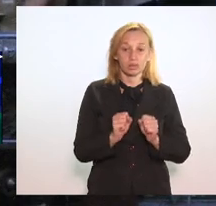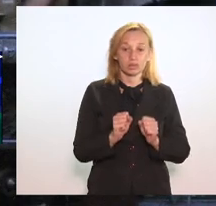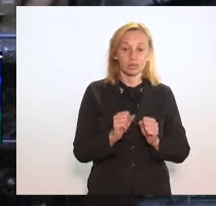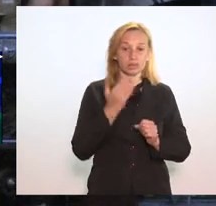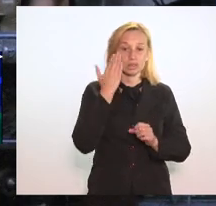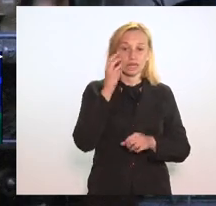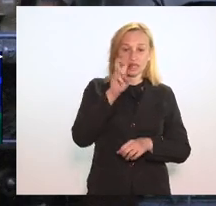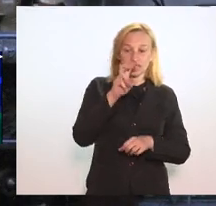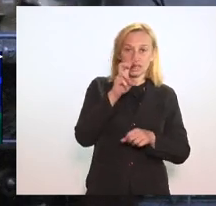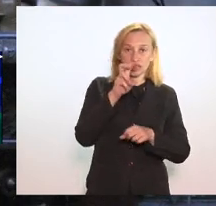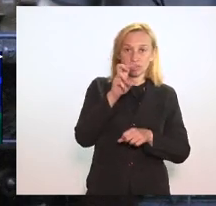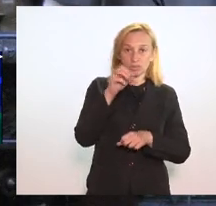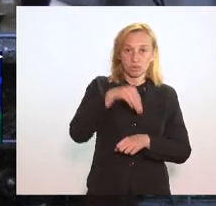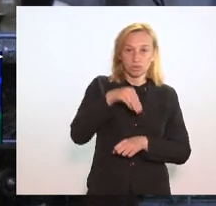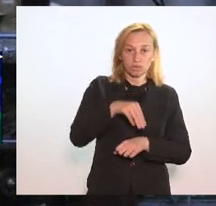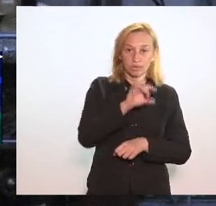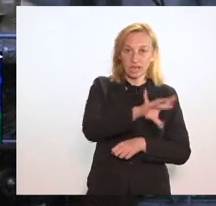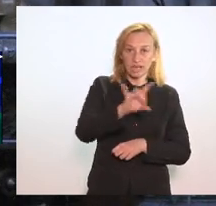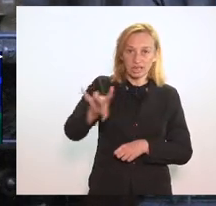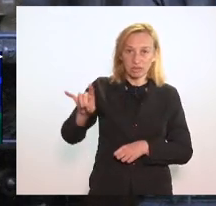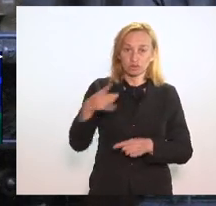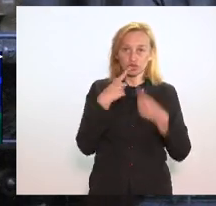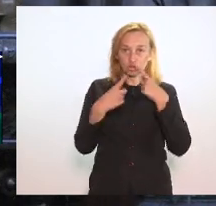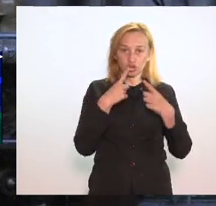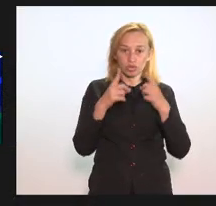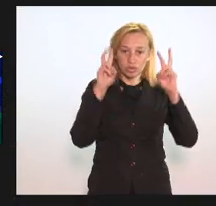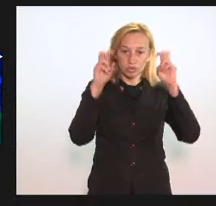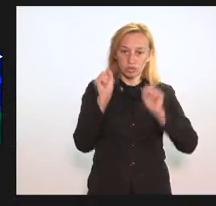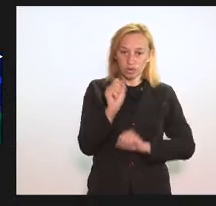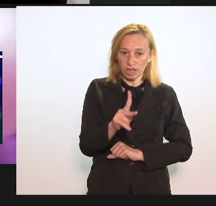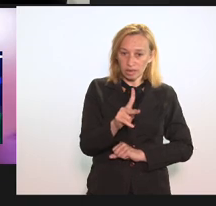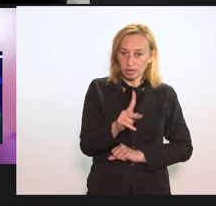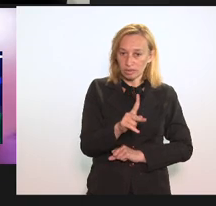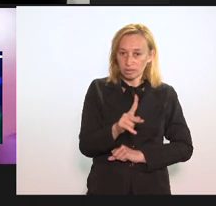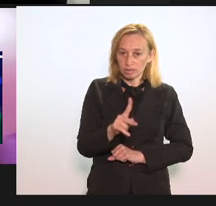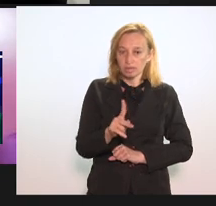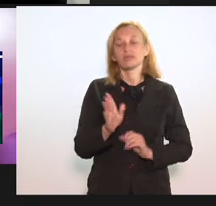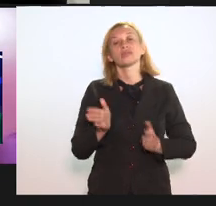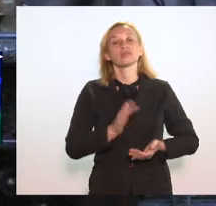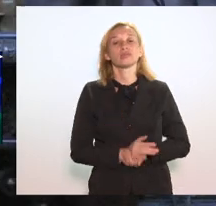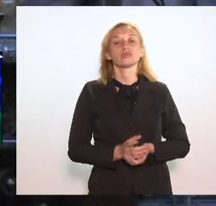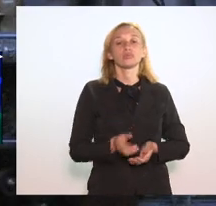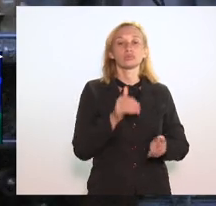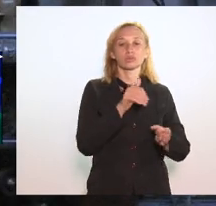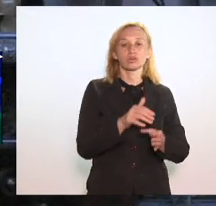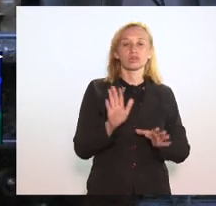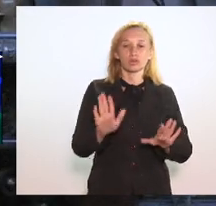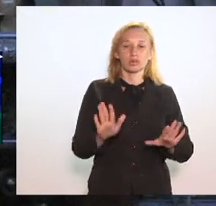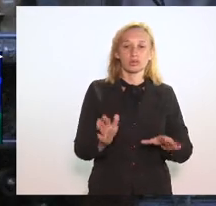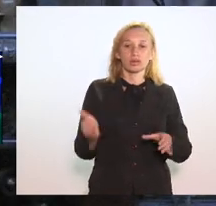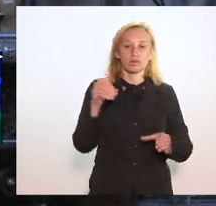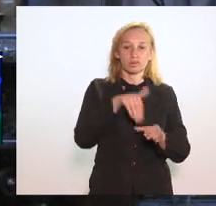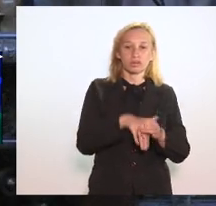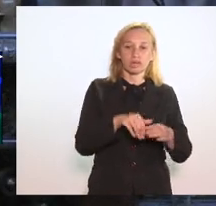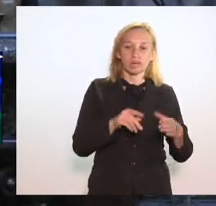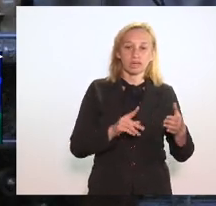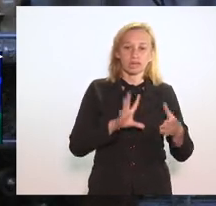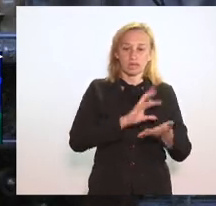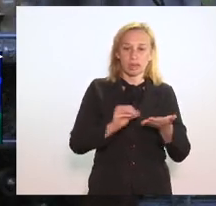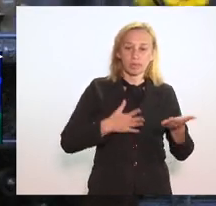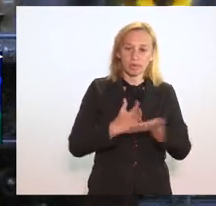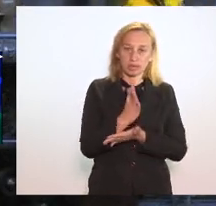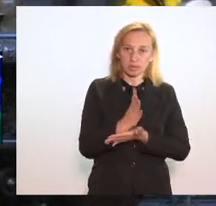um entendimento de cinco minutos para cada um discutir a matéria sim ou não e vamos botar a inversão de pauta se eu tiver prova